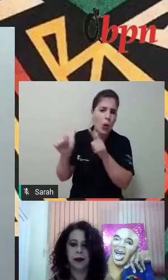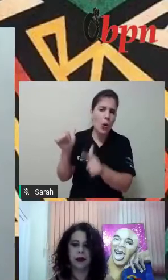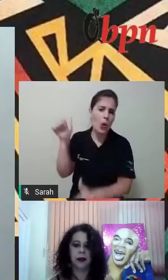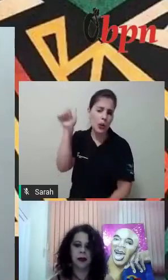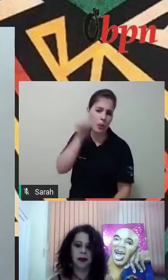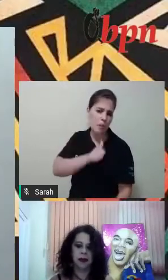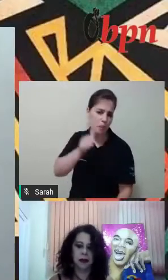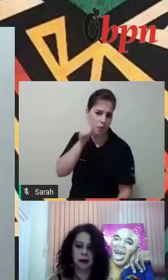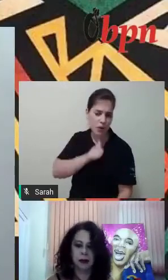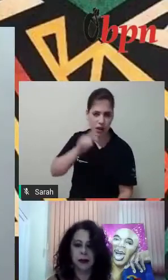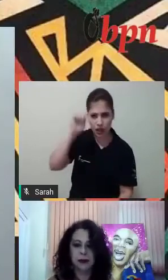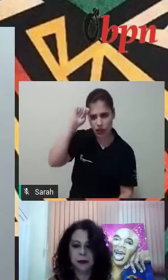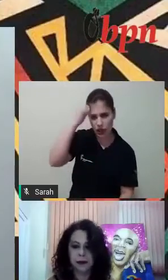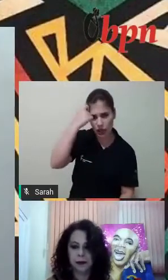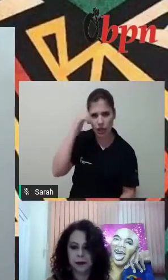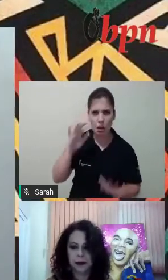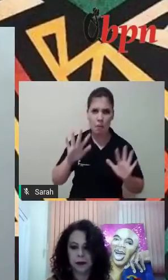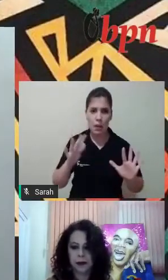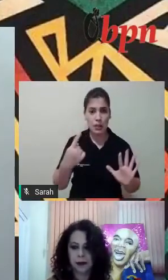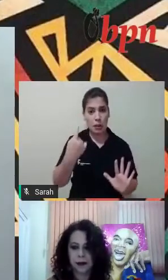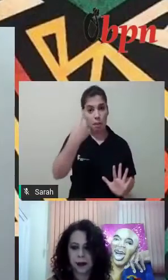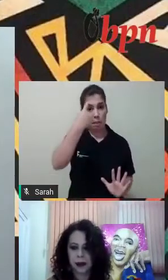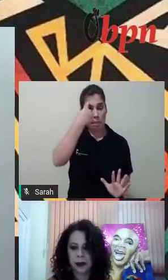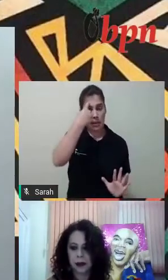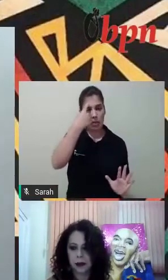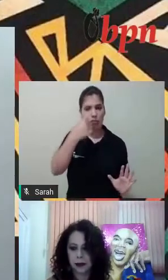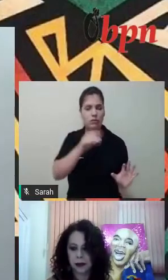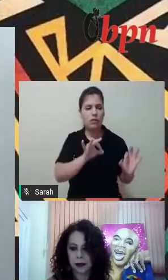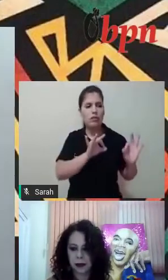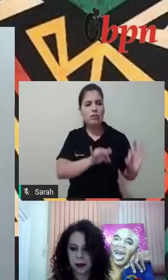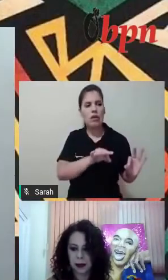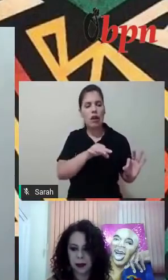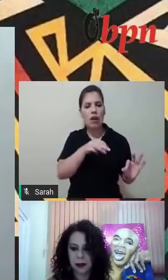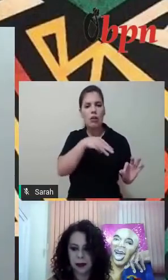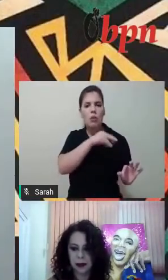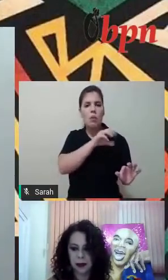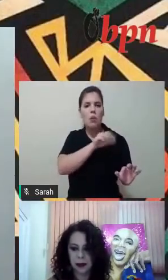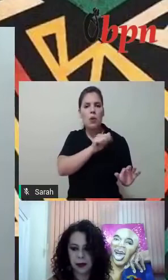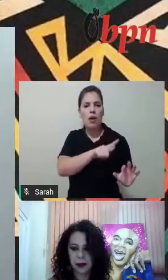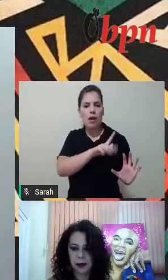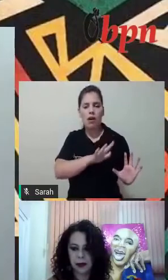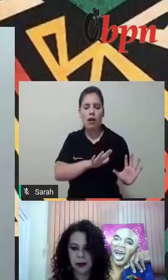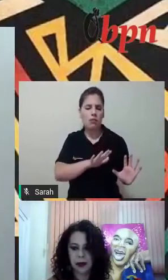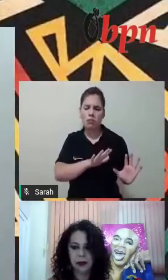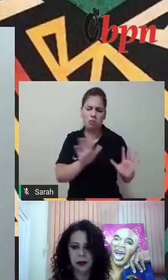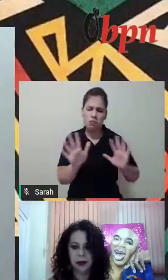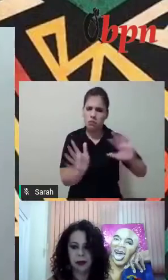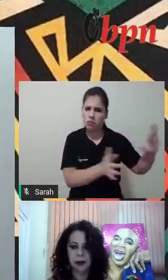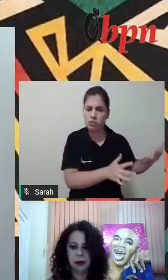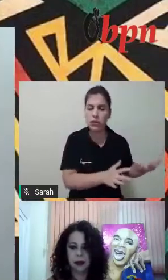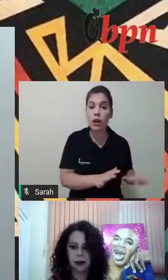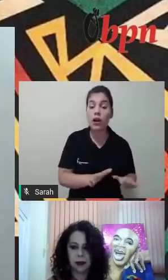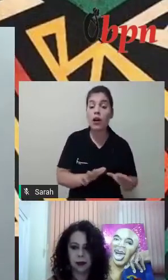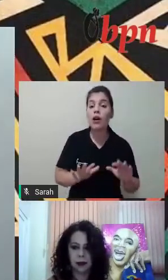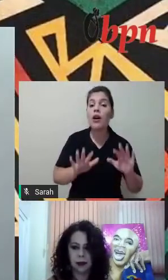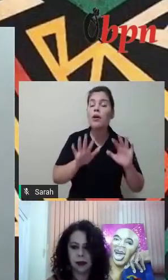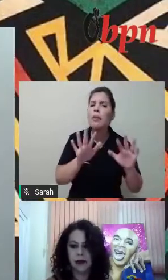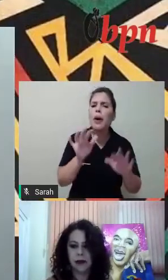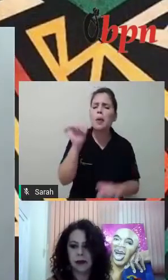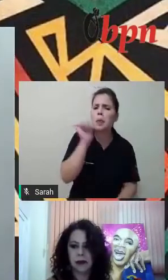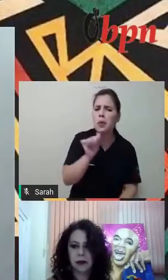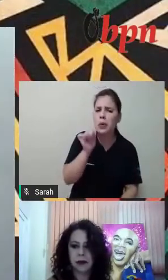moralista. Qualquer aspecto moralista. O que que mulheres como Chica da Silva e outras